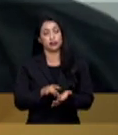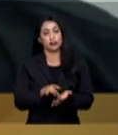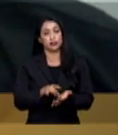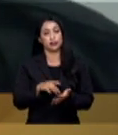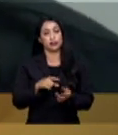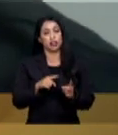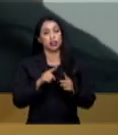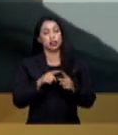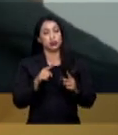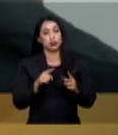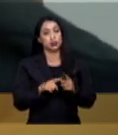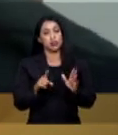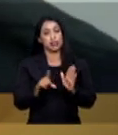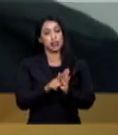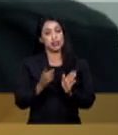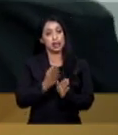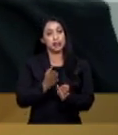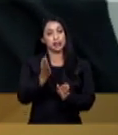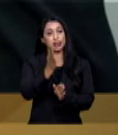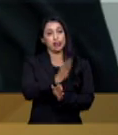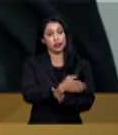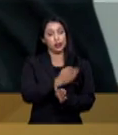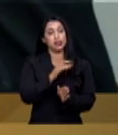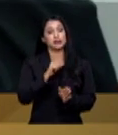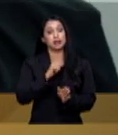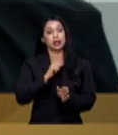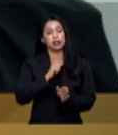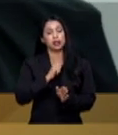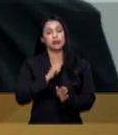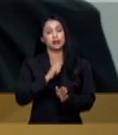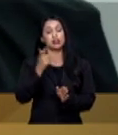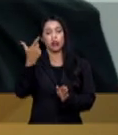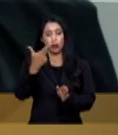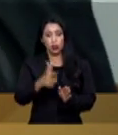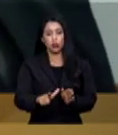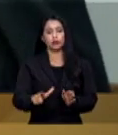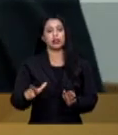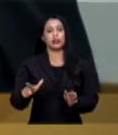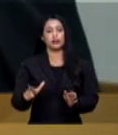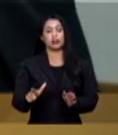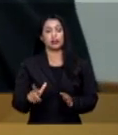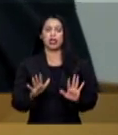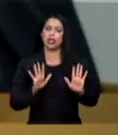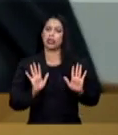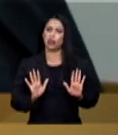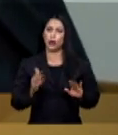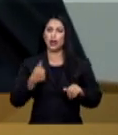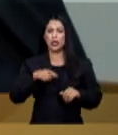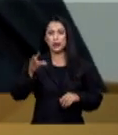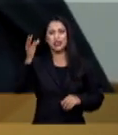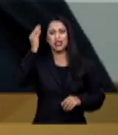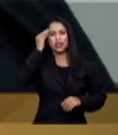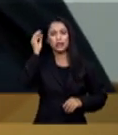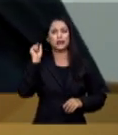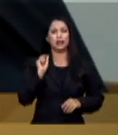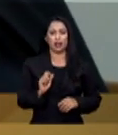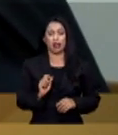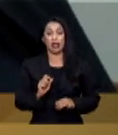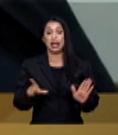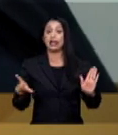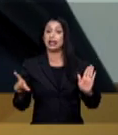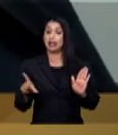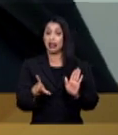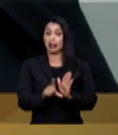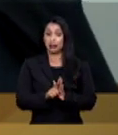das duas leis anteriores para que elas fossem revalidadas. Então, na minha compreensão, essas leis